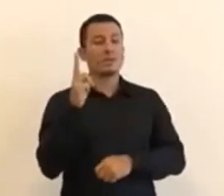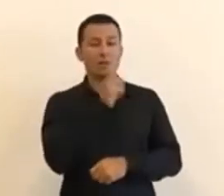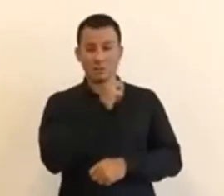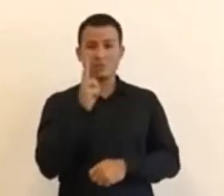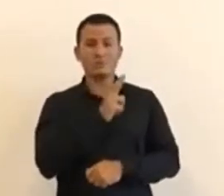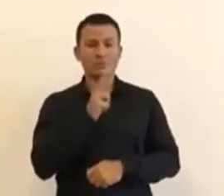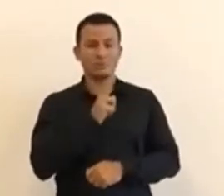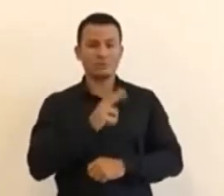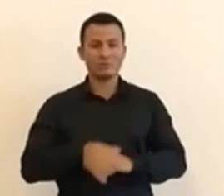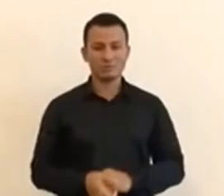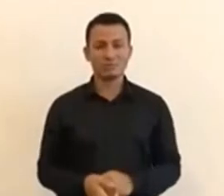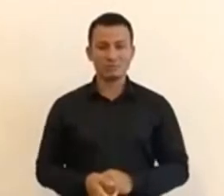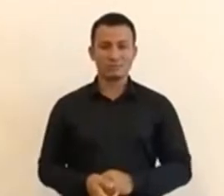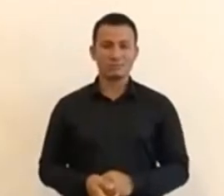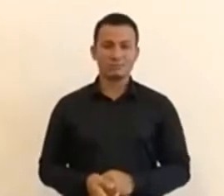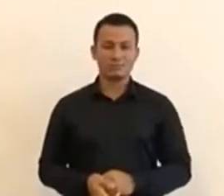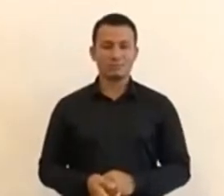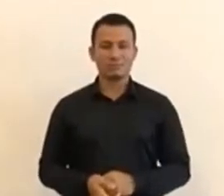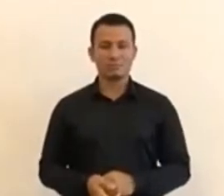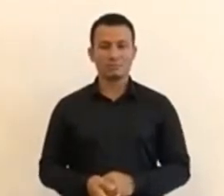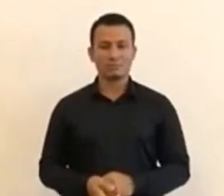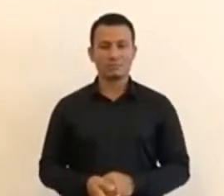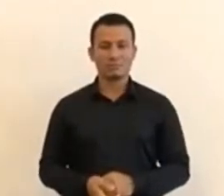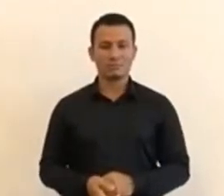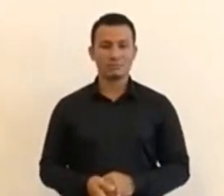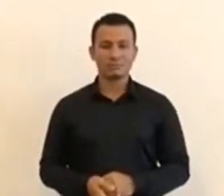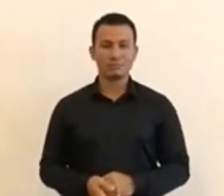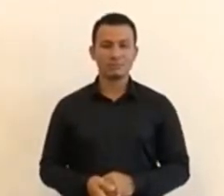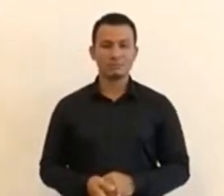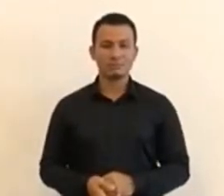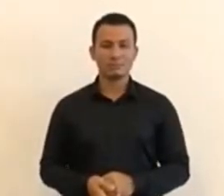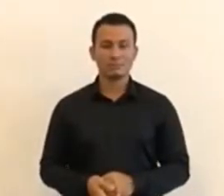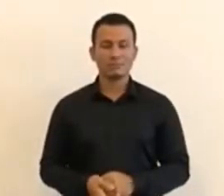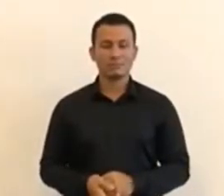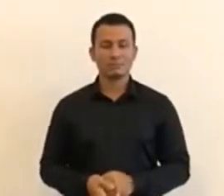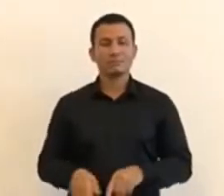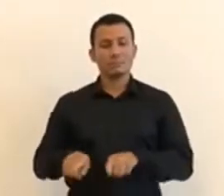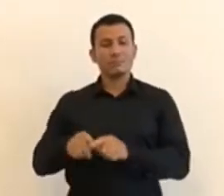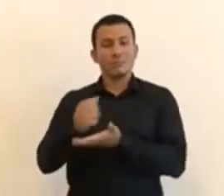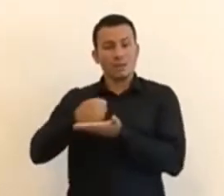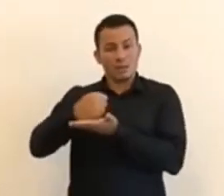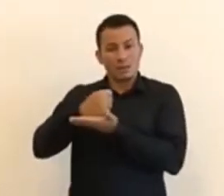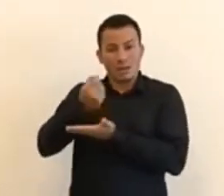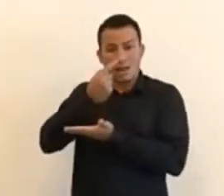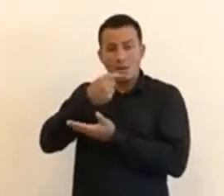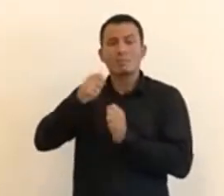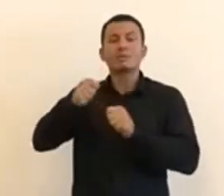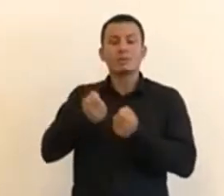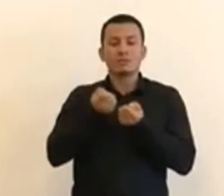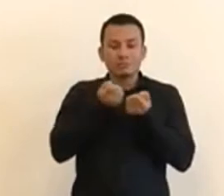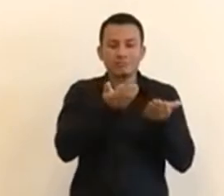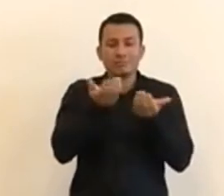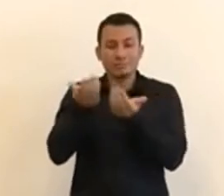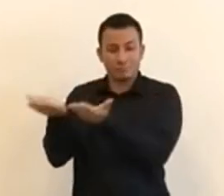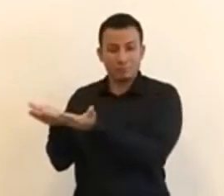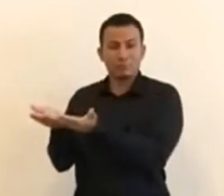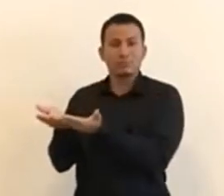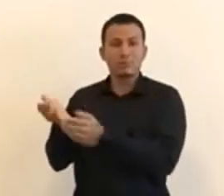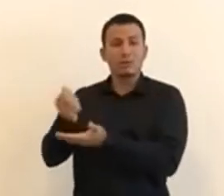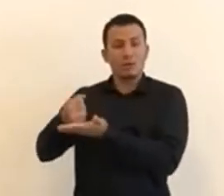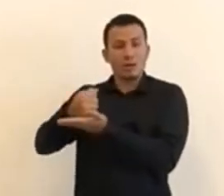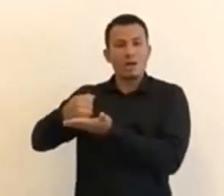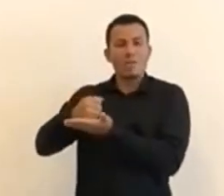imediato, que os medicamentos têm que ser disponibilizados imediatamente, aqueles que o